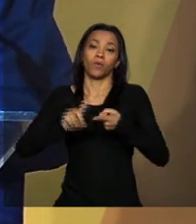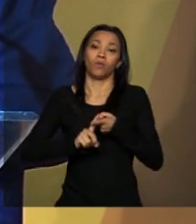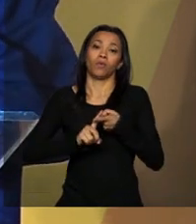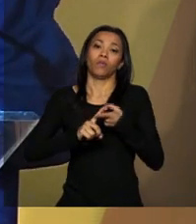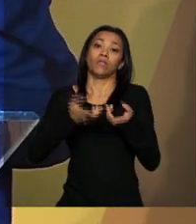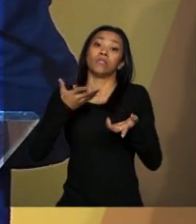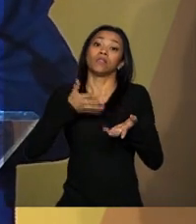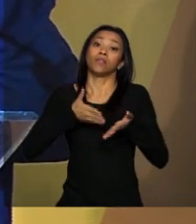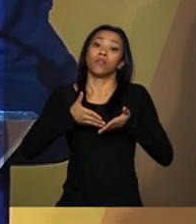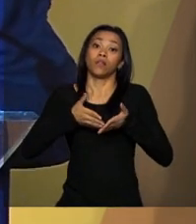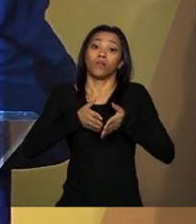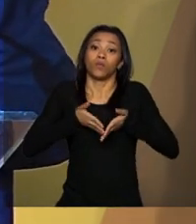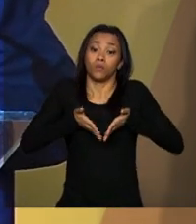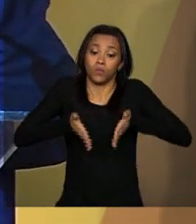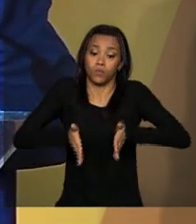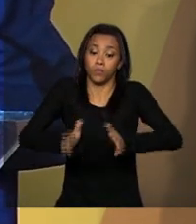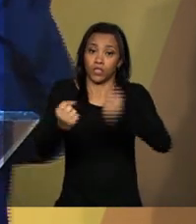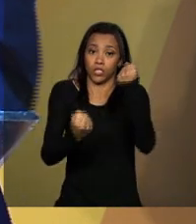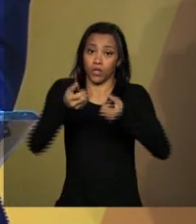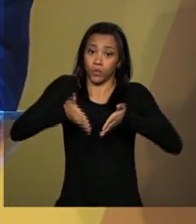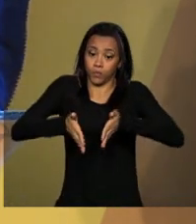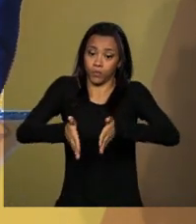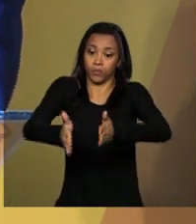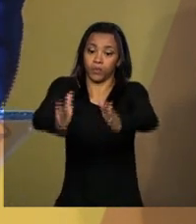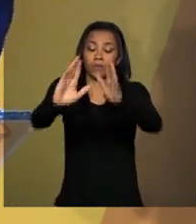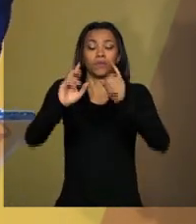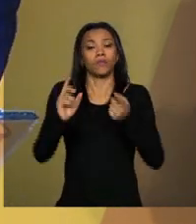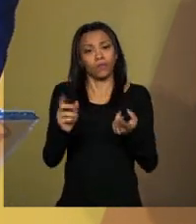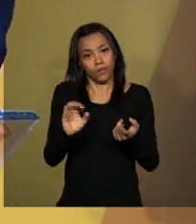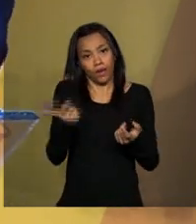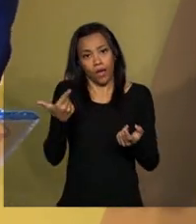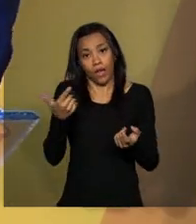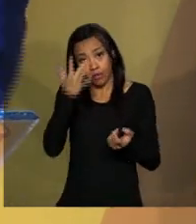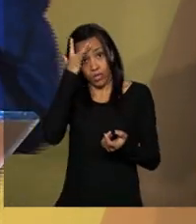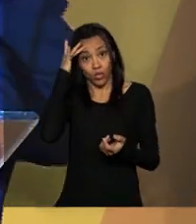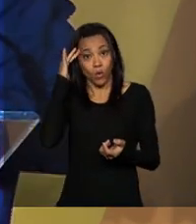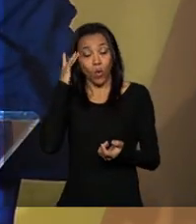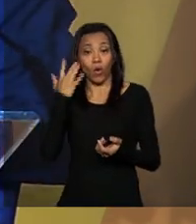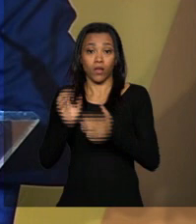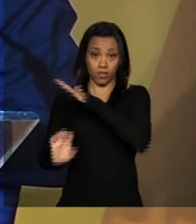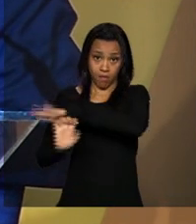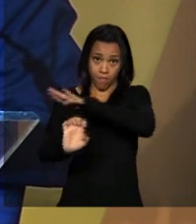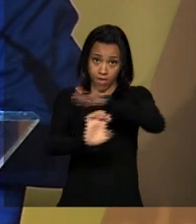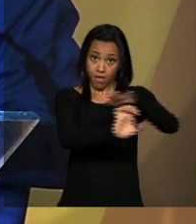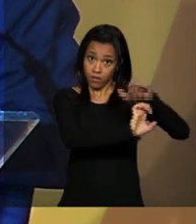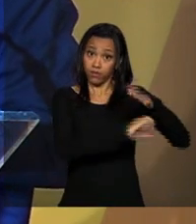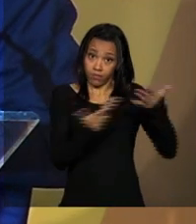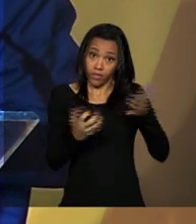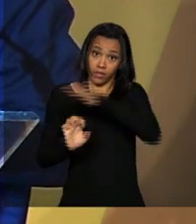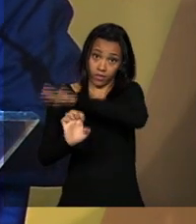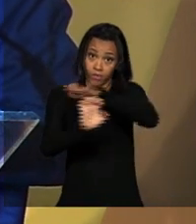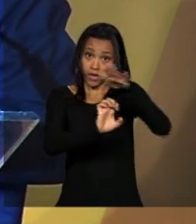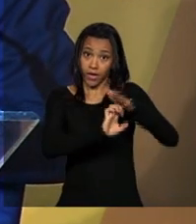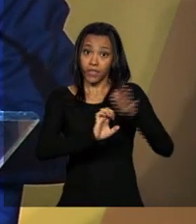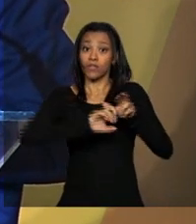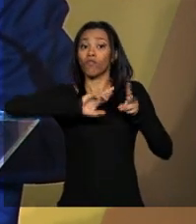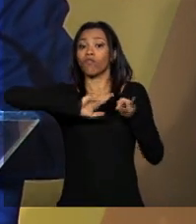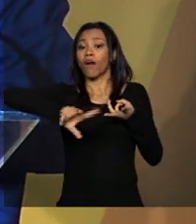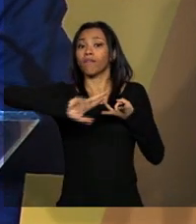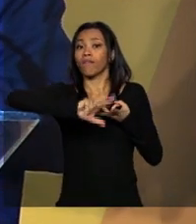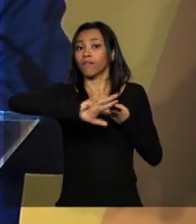claro que a maioria desses são operadores multimodais não